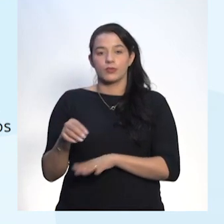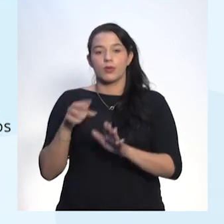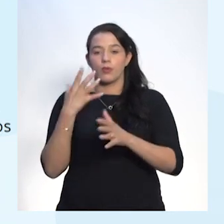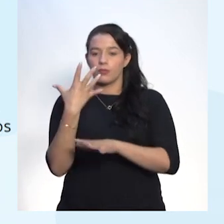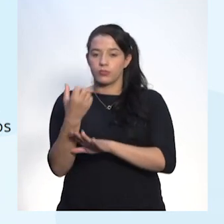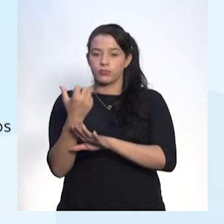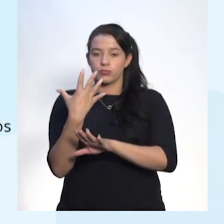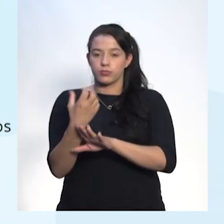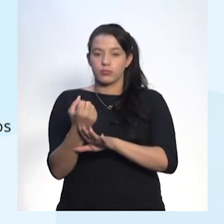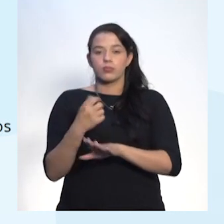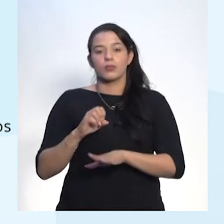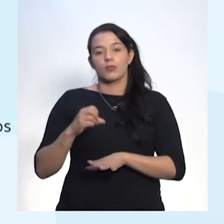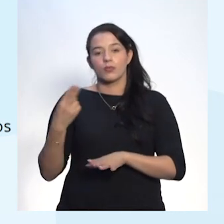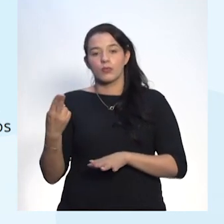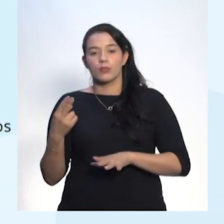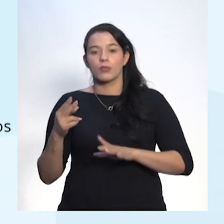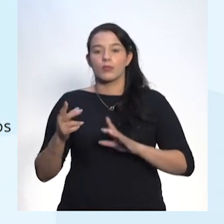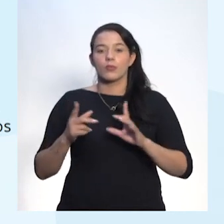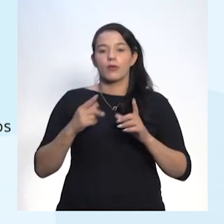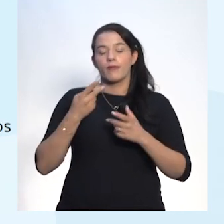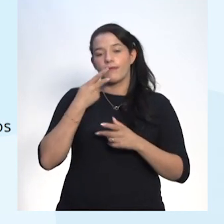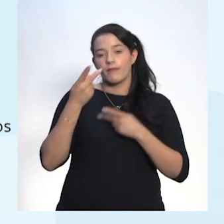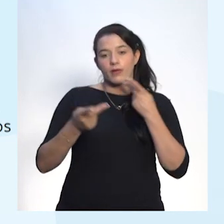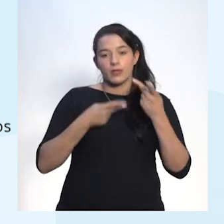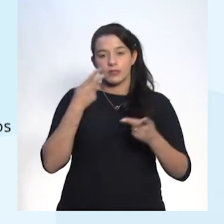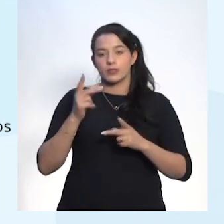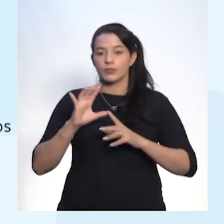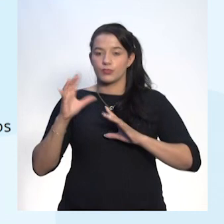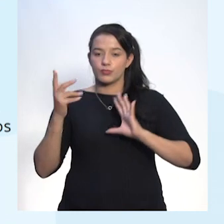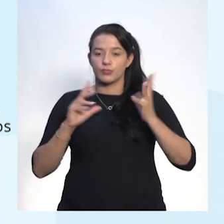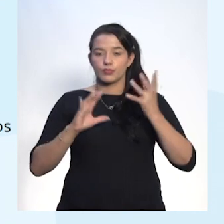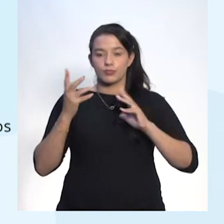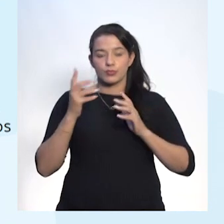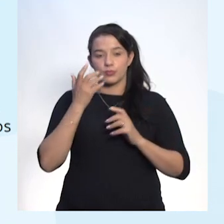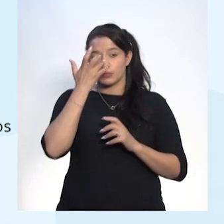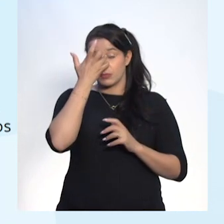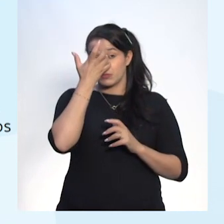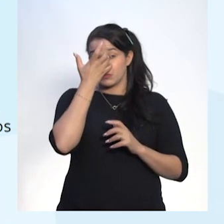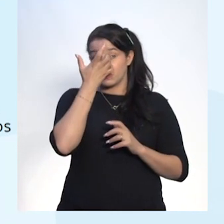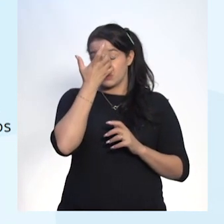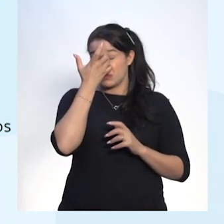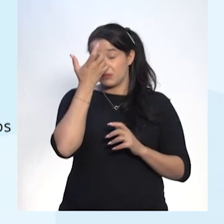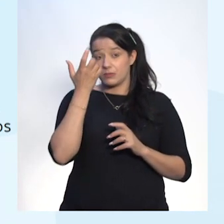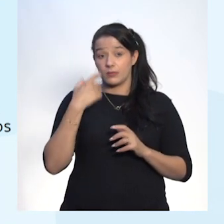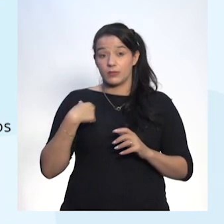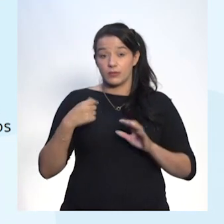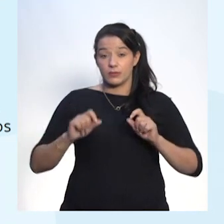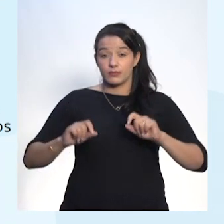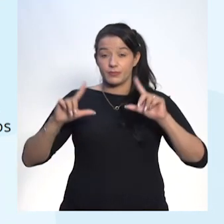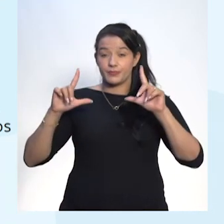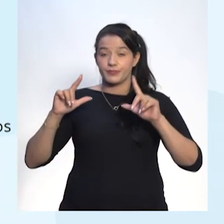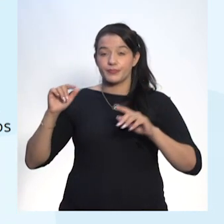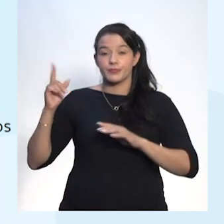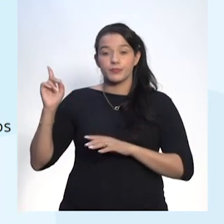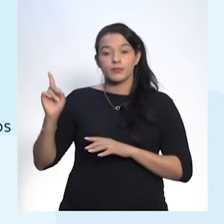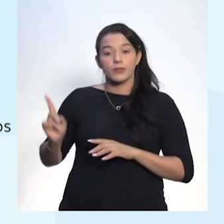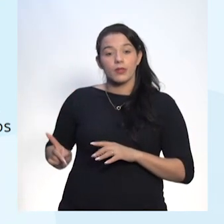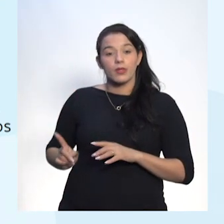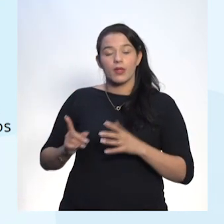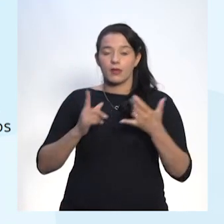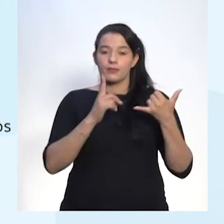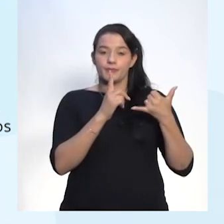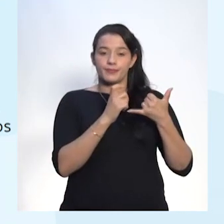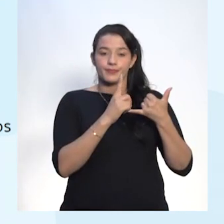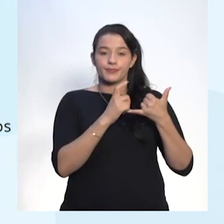vídeo com ou sem animação, narrando os fatos históricos conforme o roteiro a seguir. Então, você tira o print aí